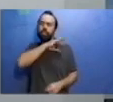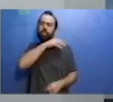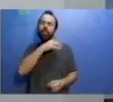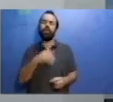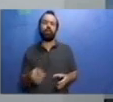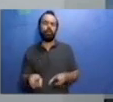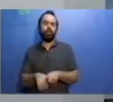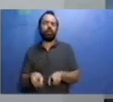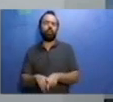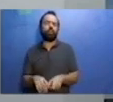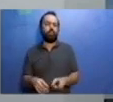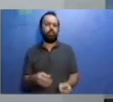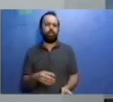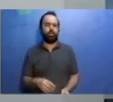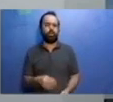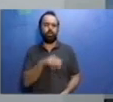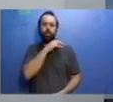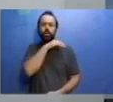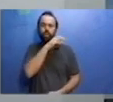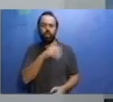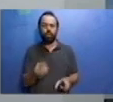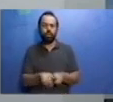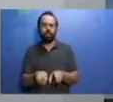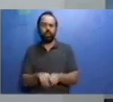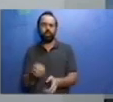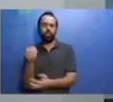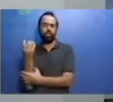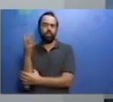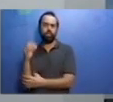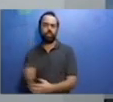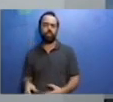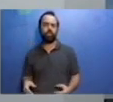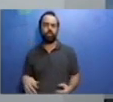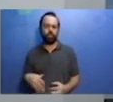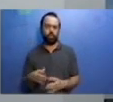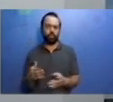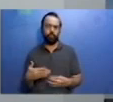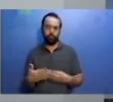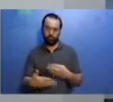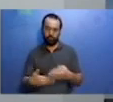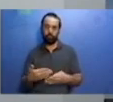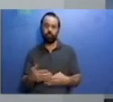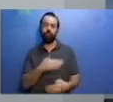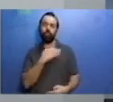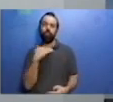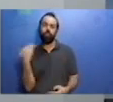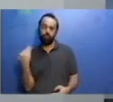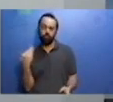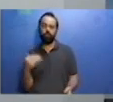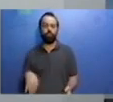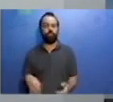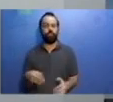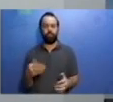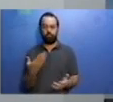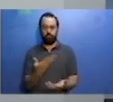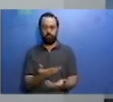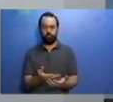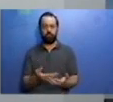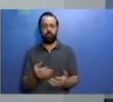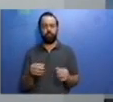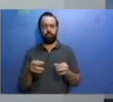seres vivos do modo geral, que por ocasião da morte, esses organismos vão e degradam esses